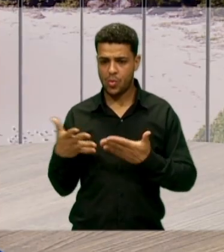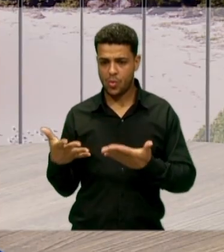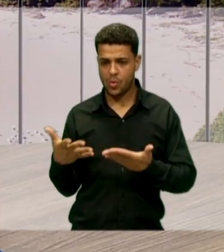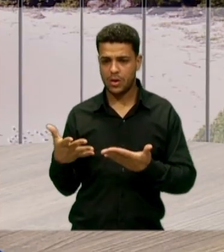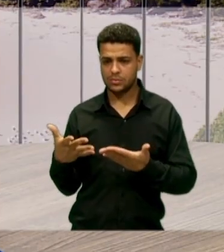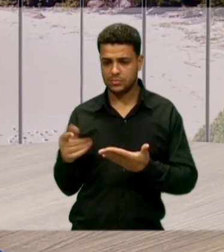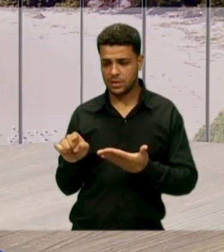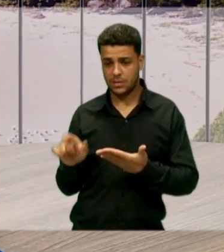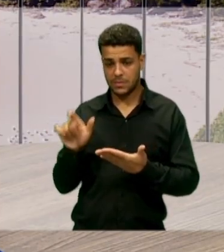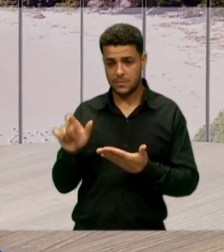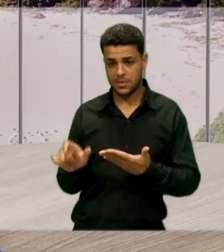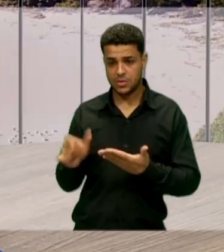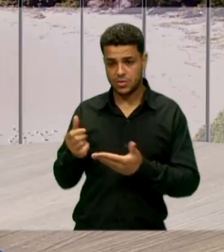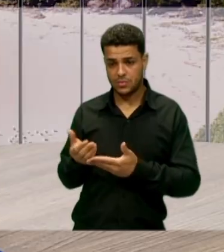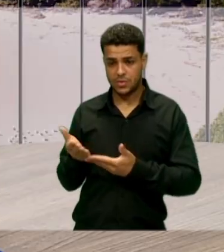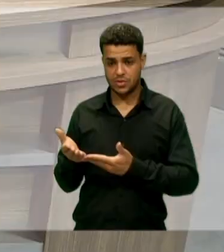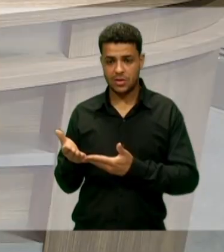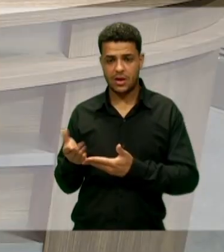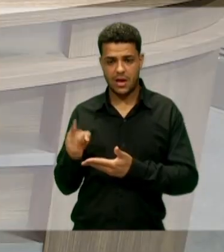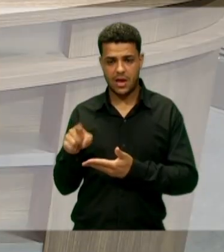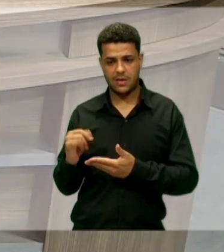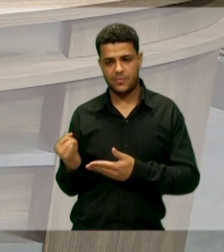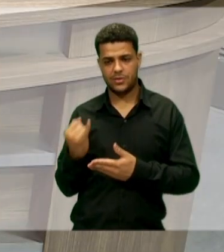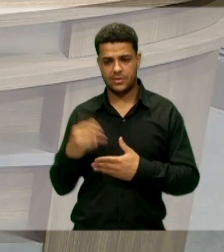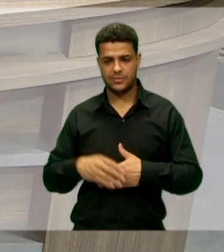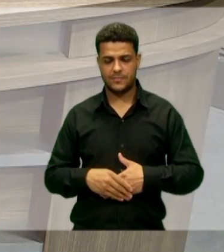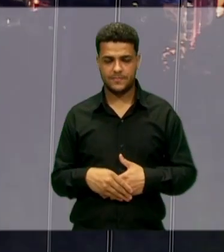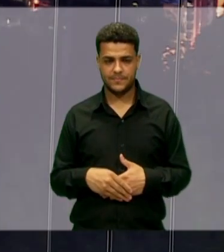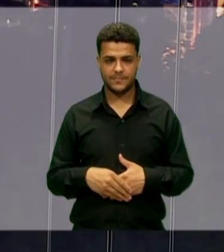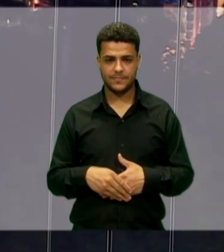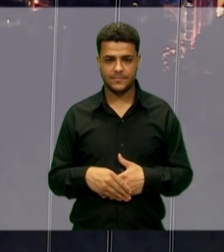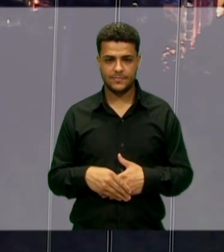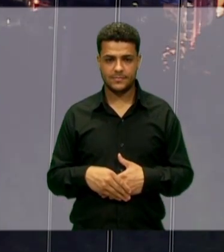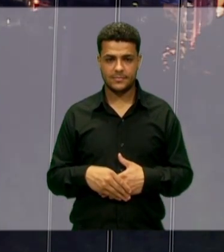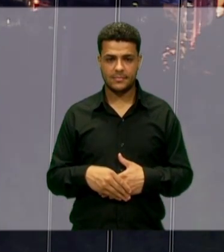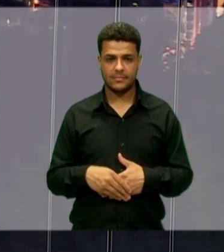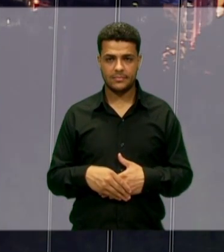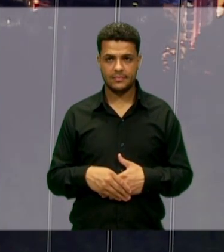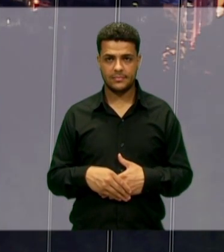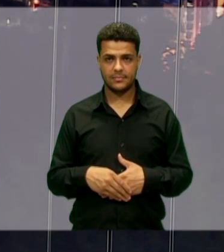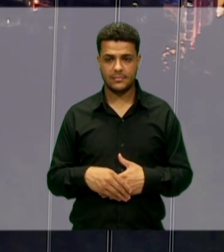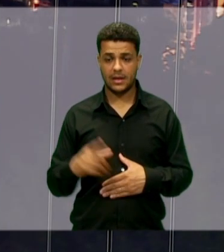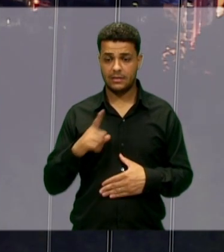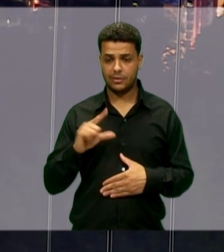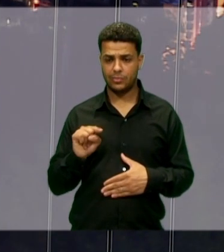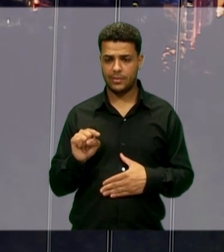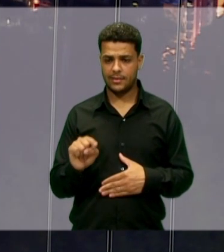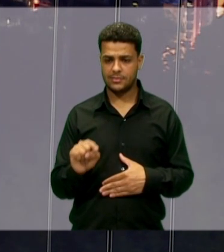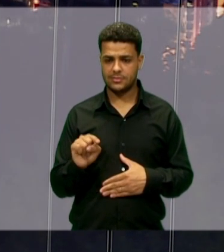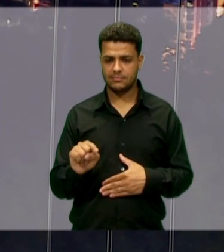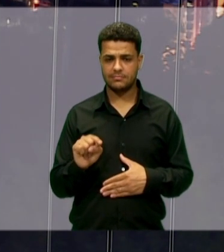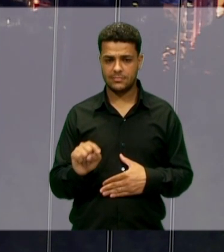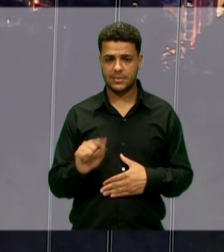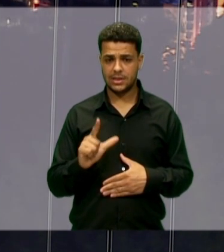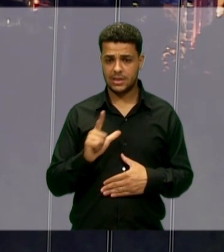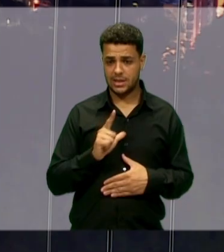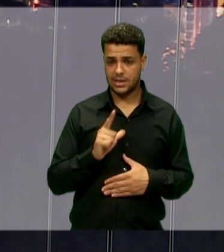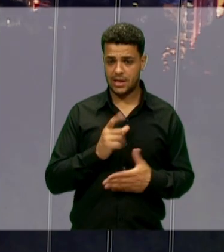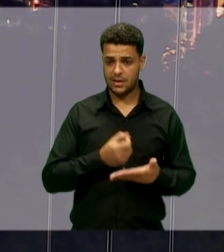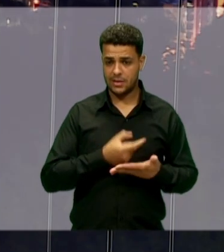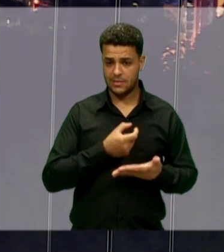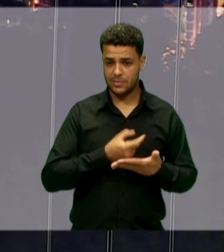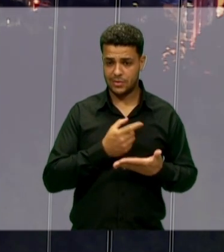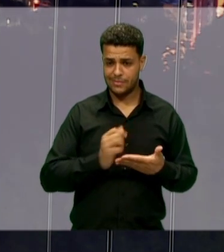qual paciente indicar, acho que isso é importante. Mas levando-se em consideração que há medicamentos